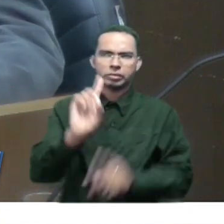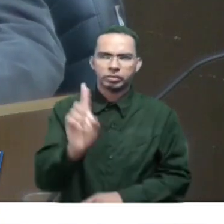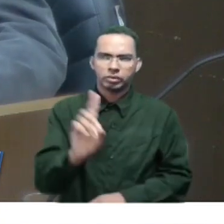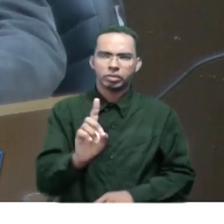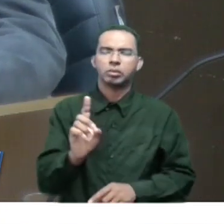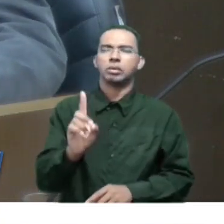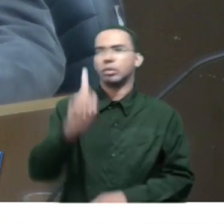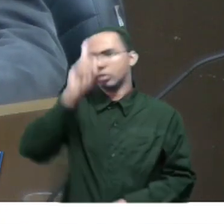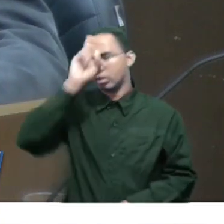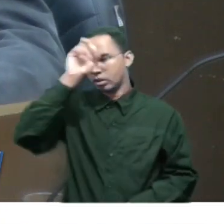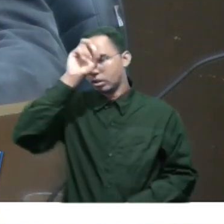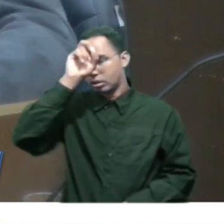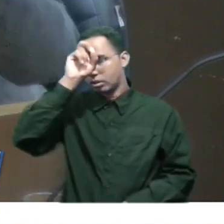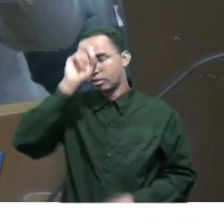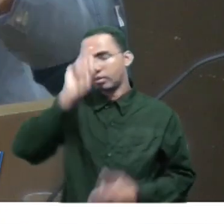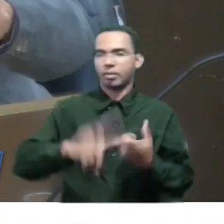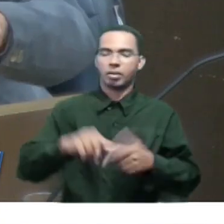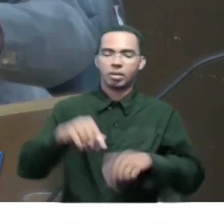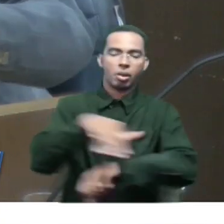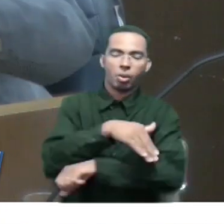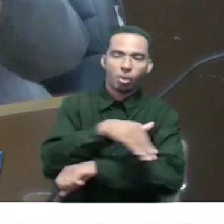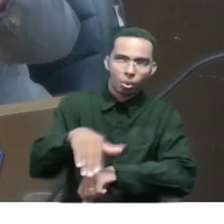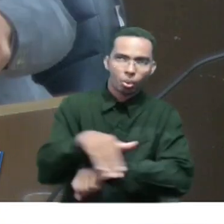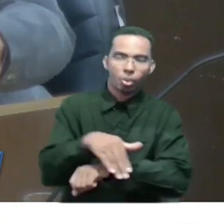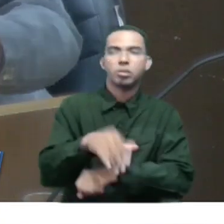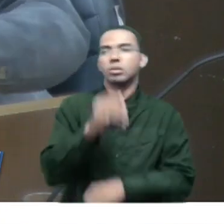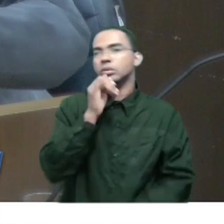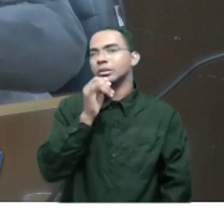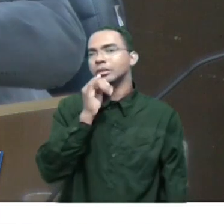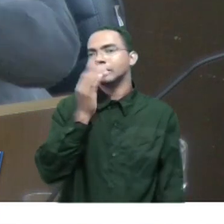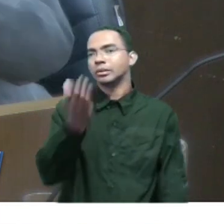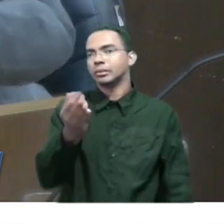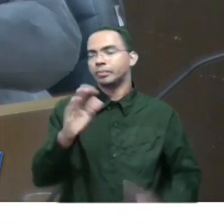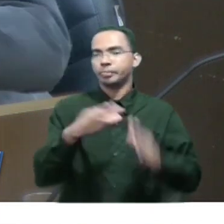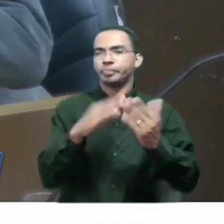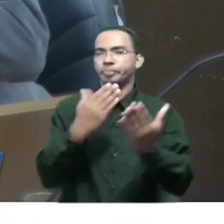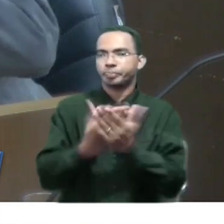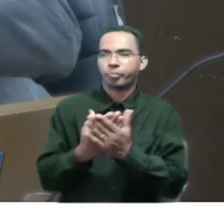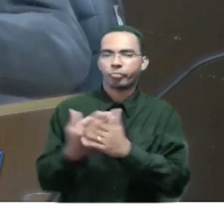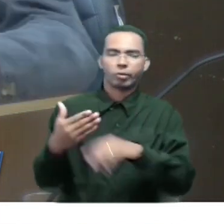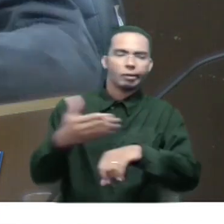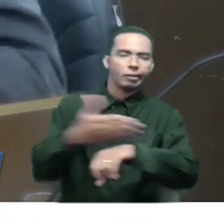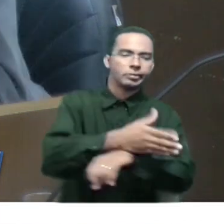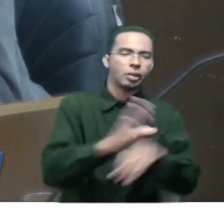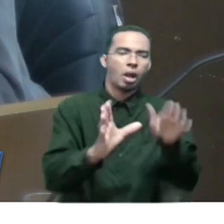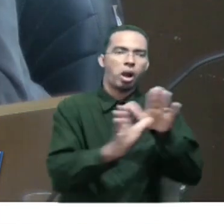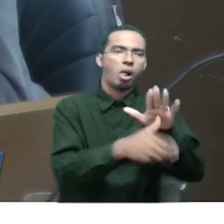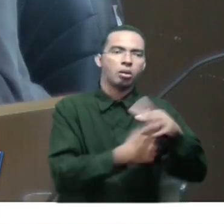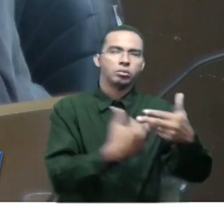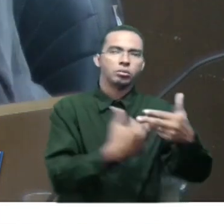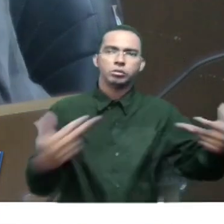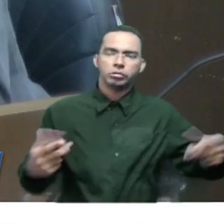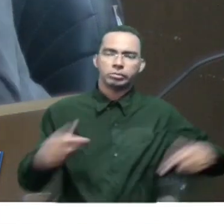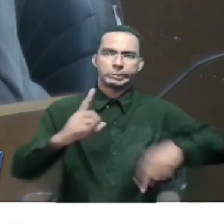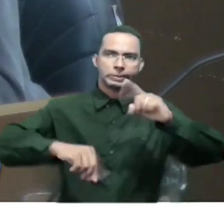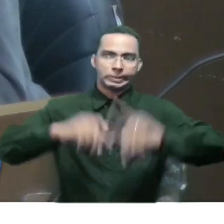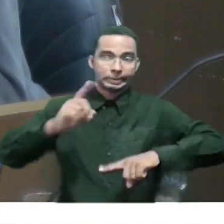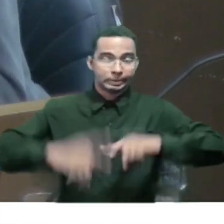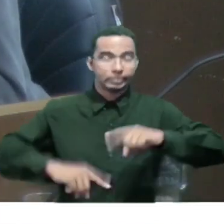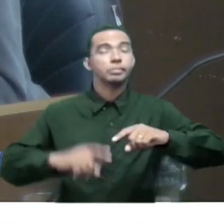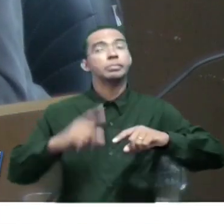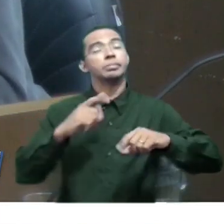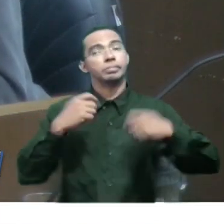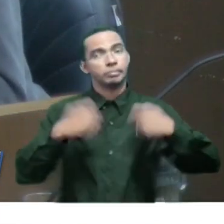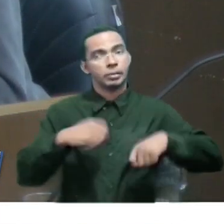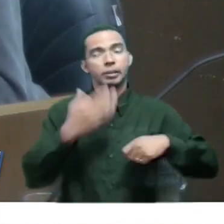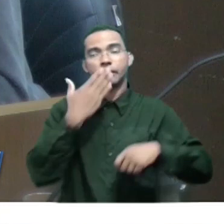postos de saúde, mas na rua. A exemplo de escola que foi invadida e roubado todos os equipamentos. A gente tem